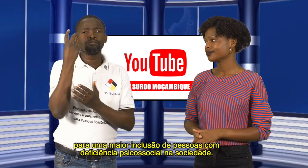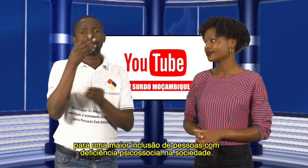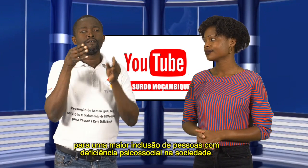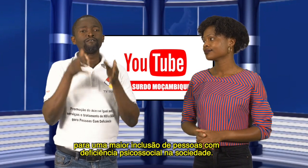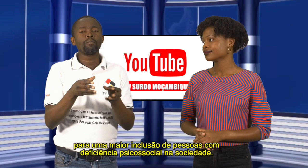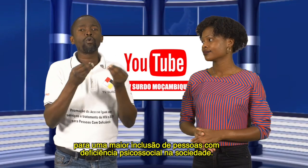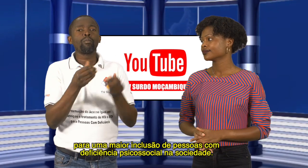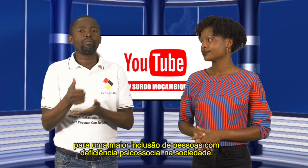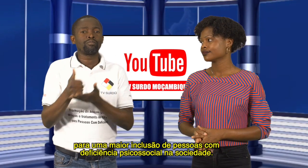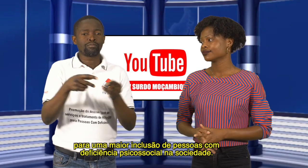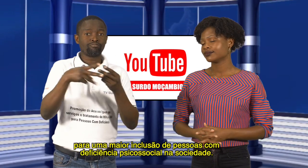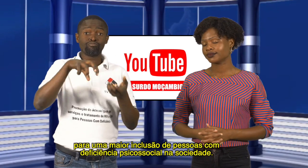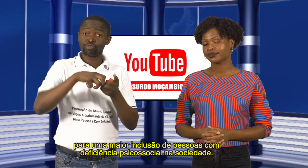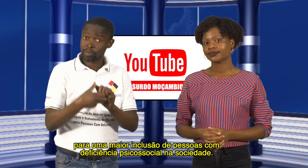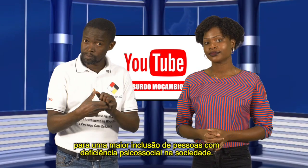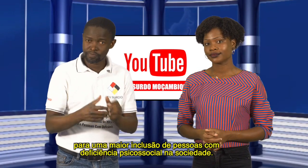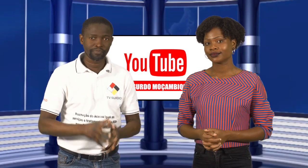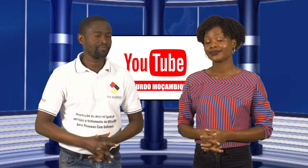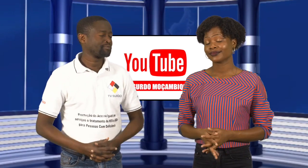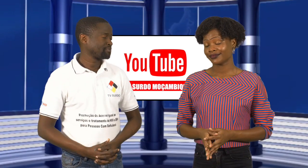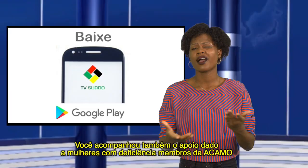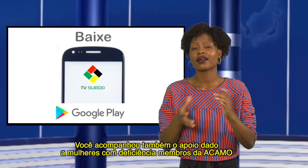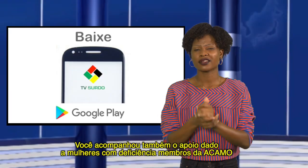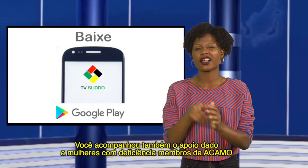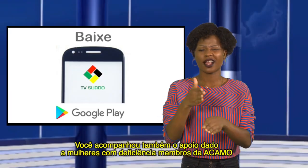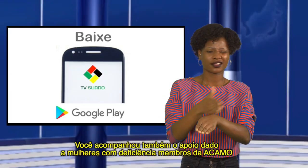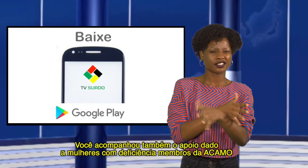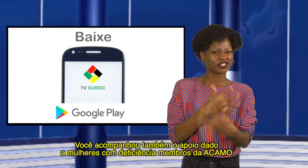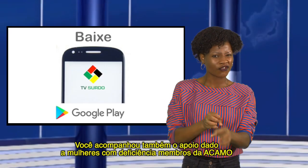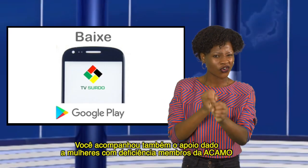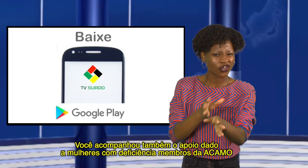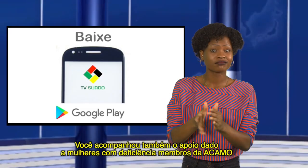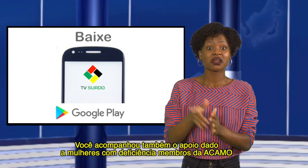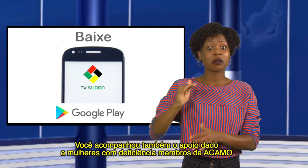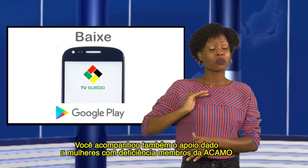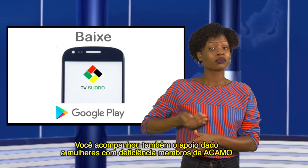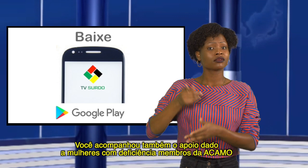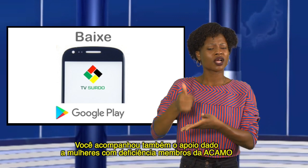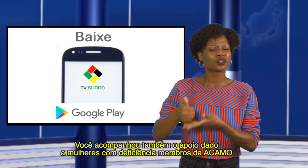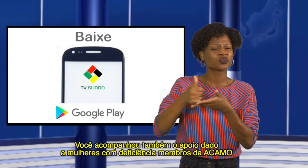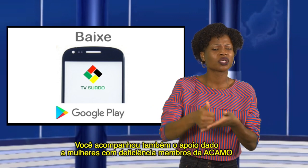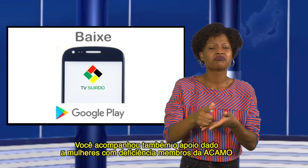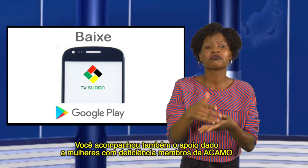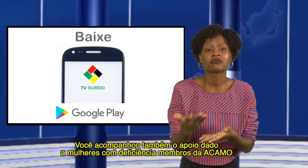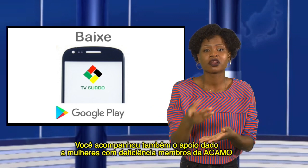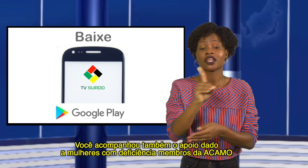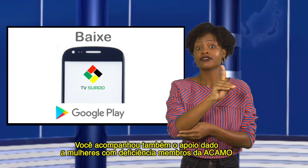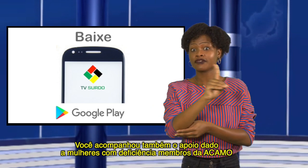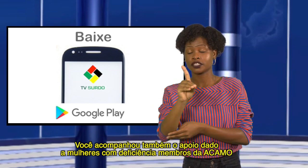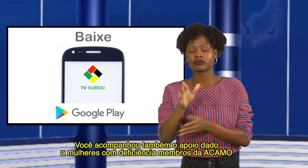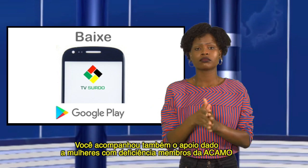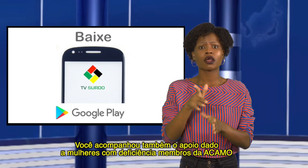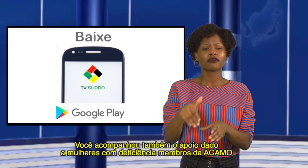com deficiência psicossocial na sociedade. Você acompanhou também o apoio dado a mulheres com deficiência,